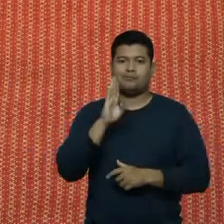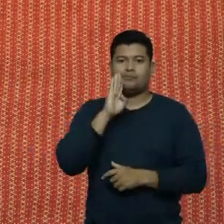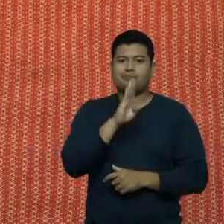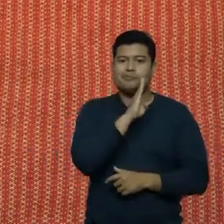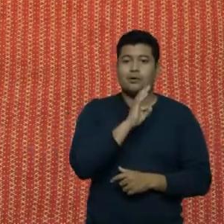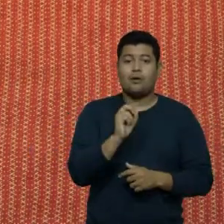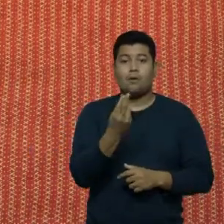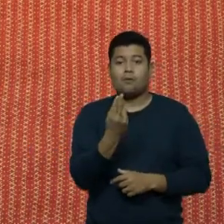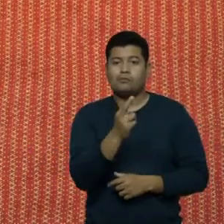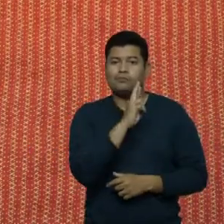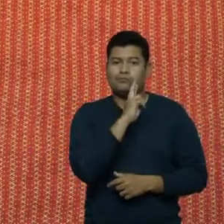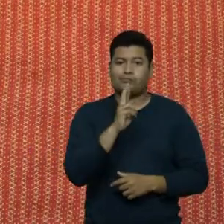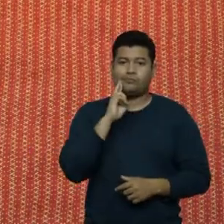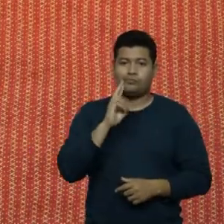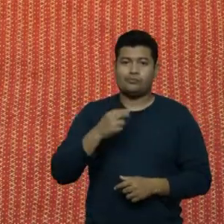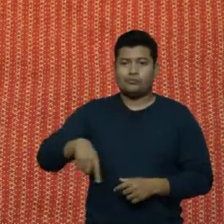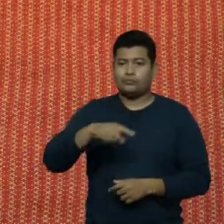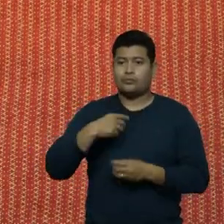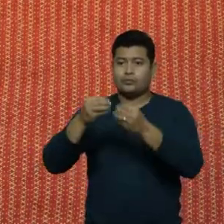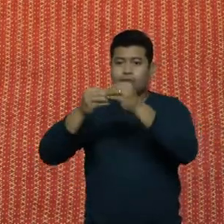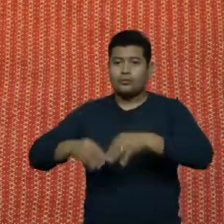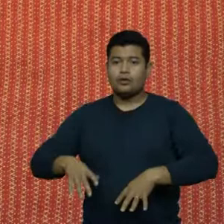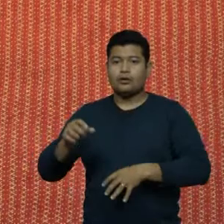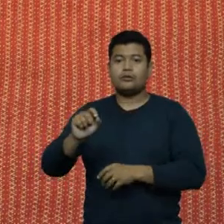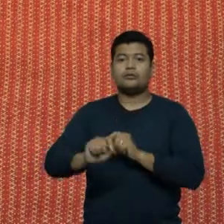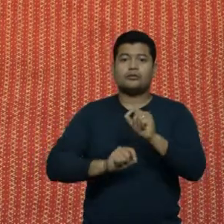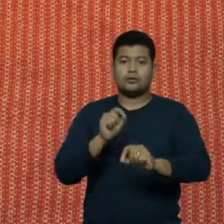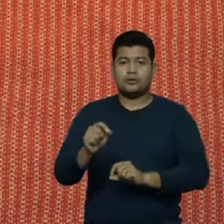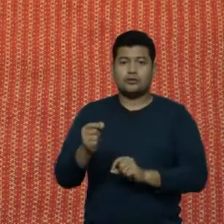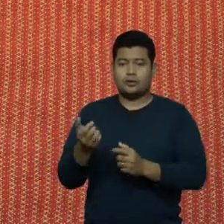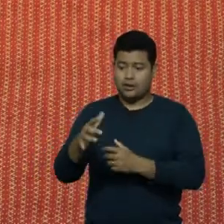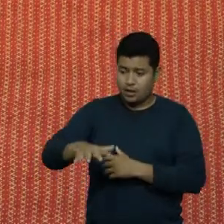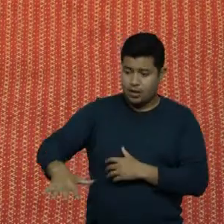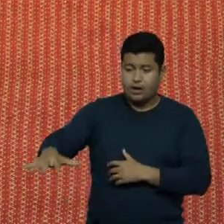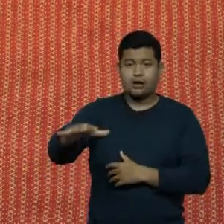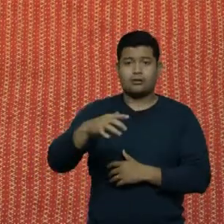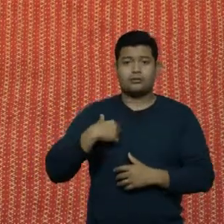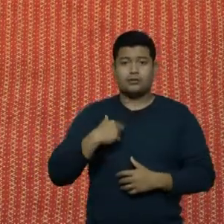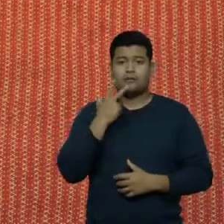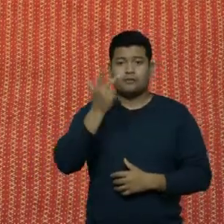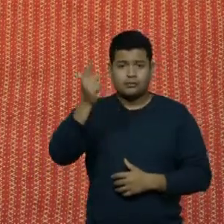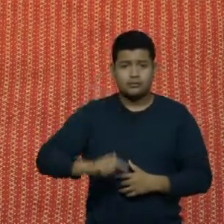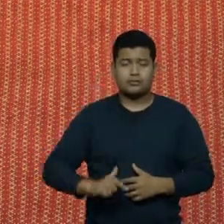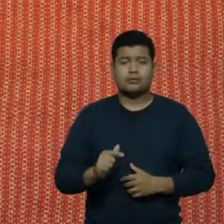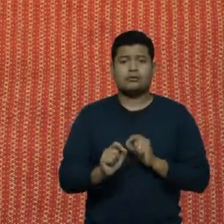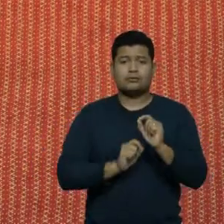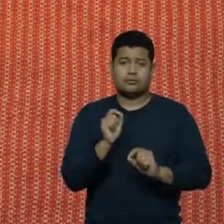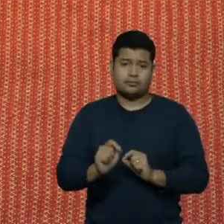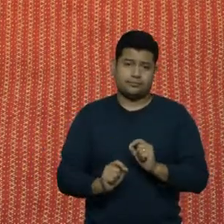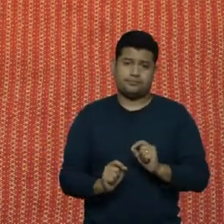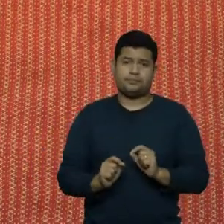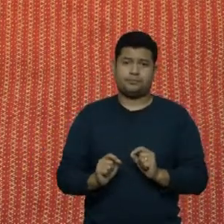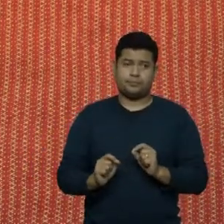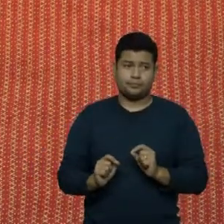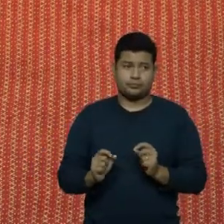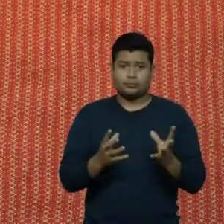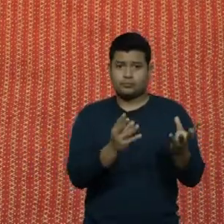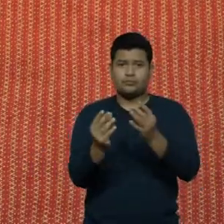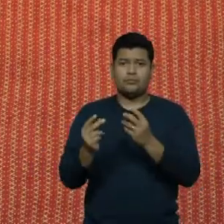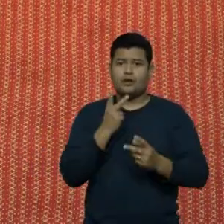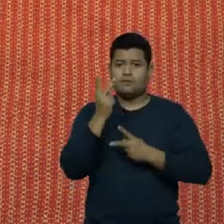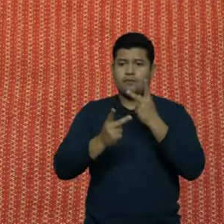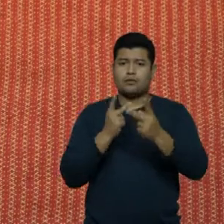nós estamos afetando Justamente esse setor e eu digo mais para senhores quando dizem que falo muito o